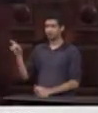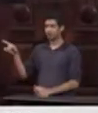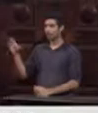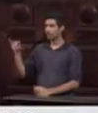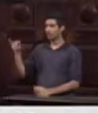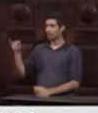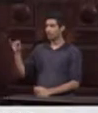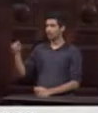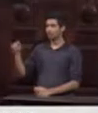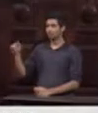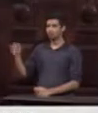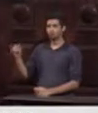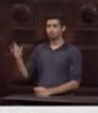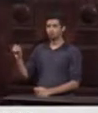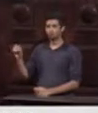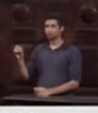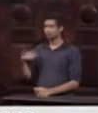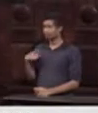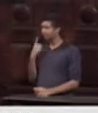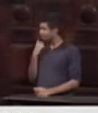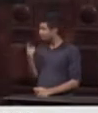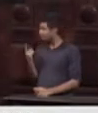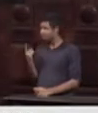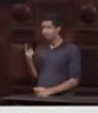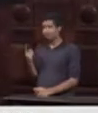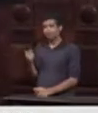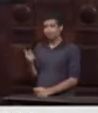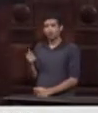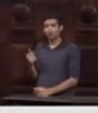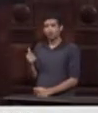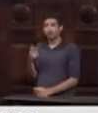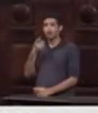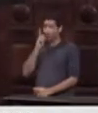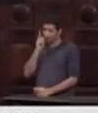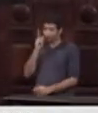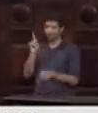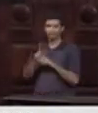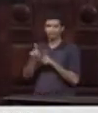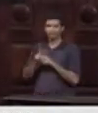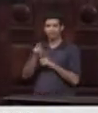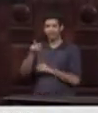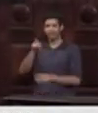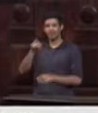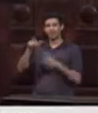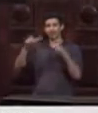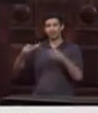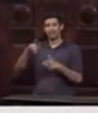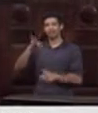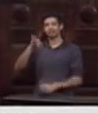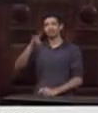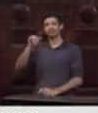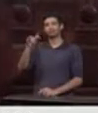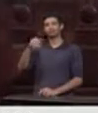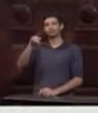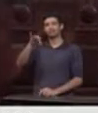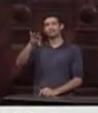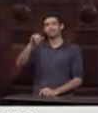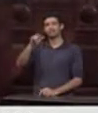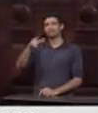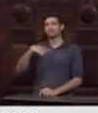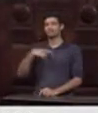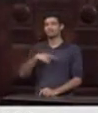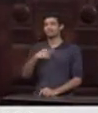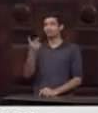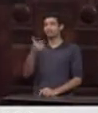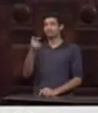resultados, praticamente inexistentes. E ontem, grande parte da zona norte do Rio de Janeiro foi ocupada, 22 mil crianças